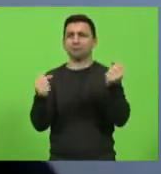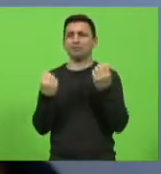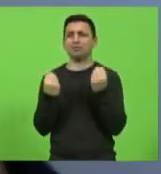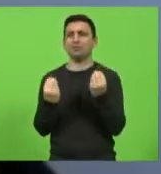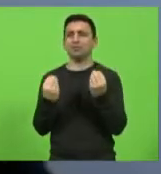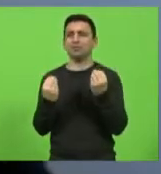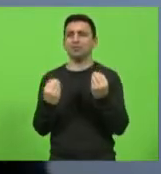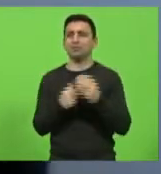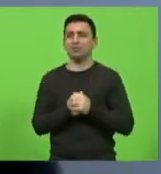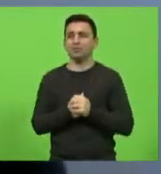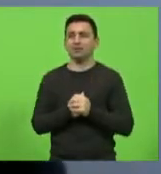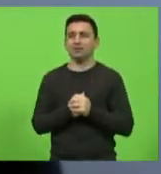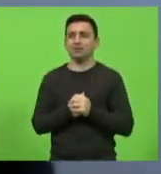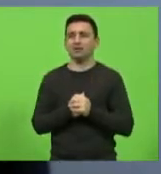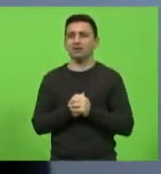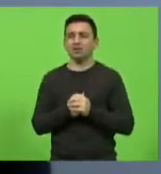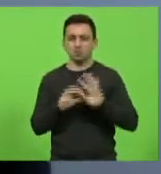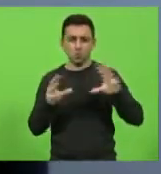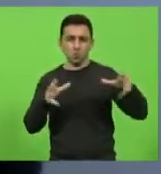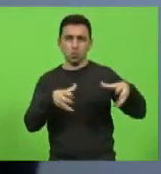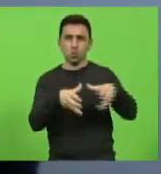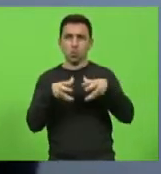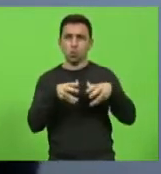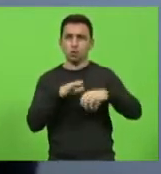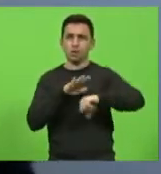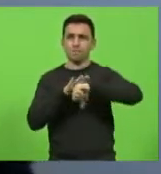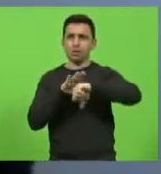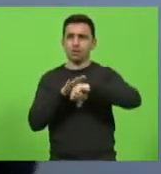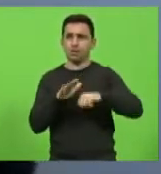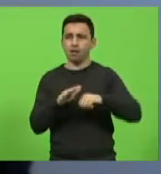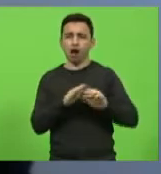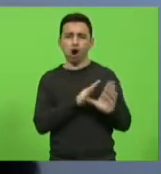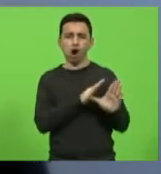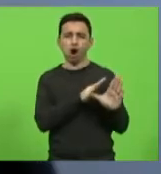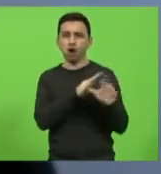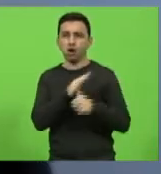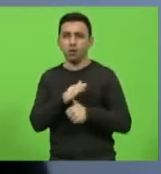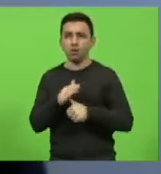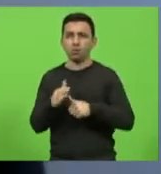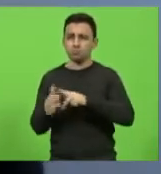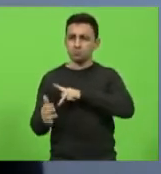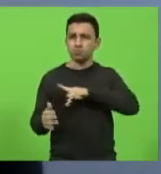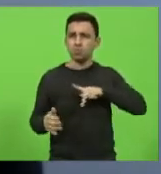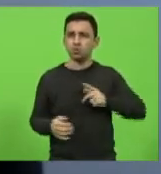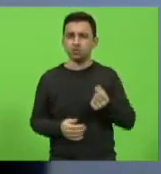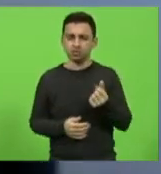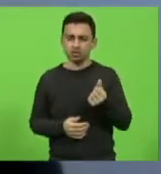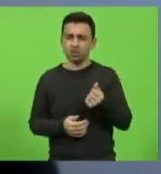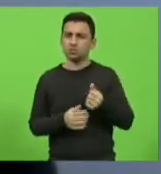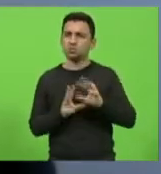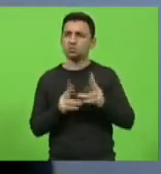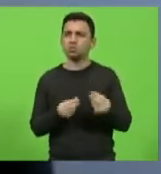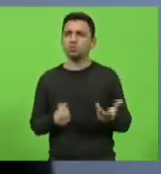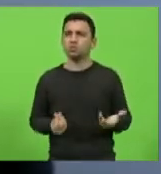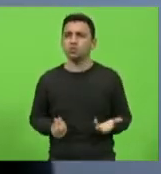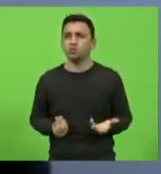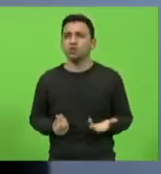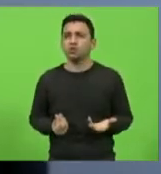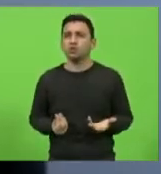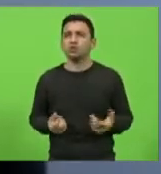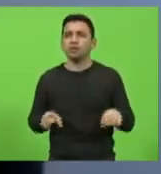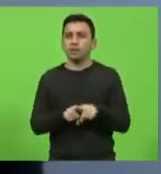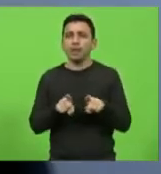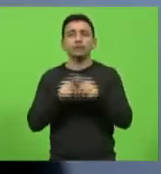essa organização criminosa furtando os cofres públicos de Santa Catarina. Explico que quem